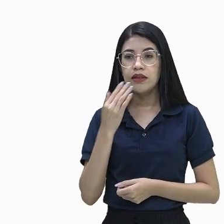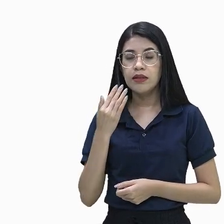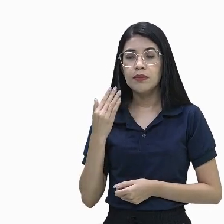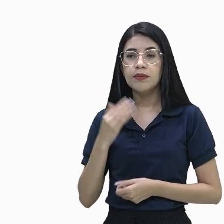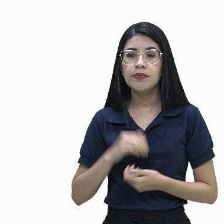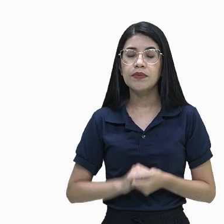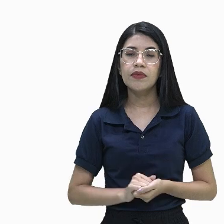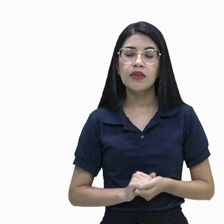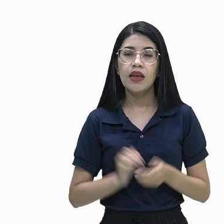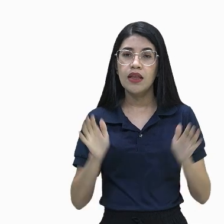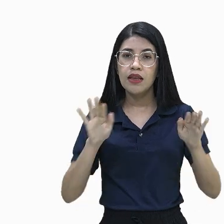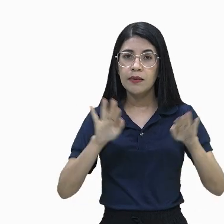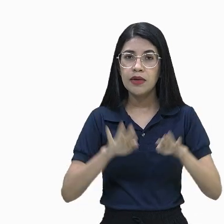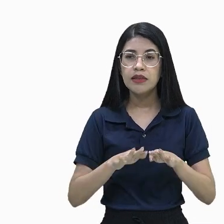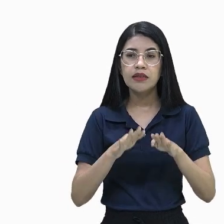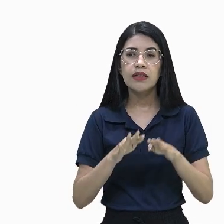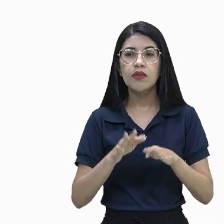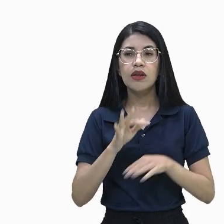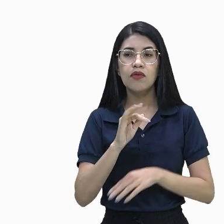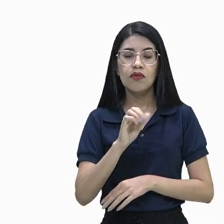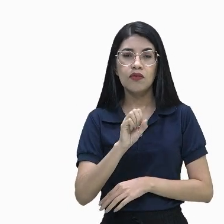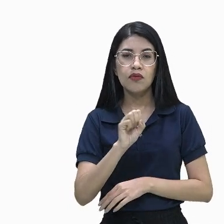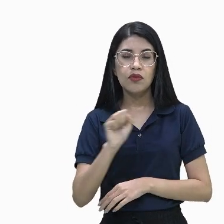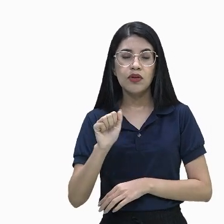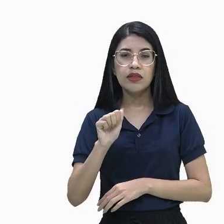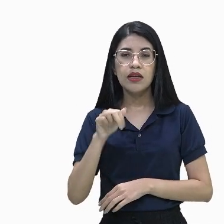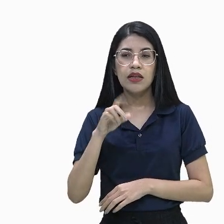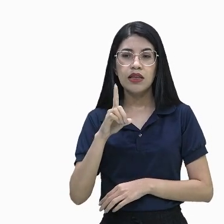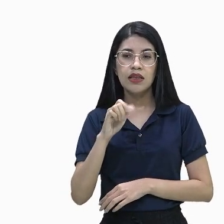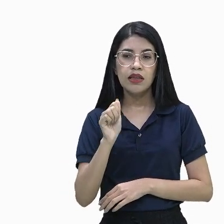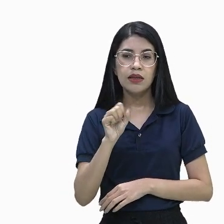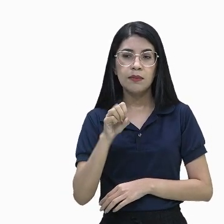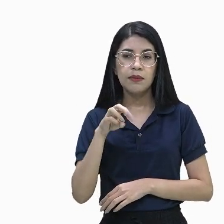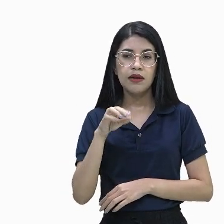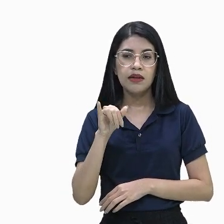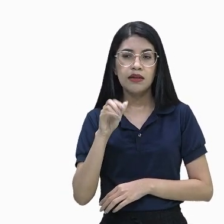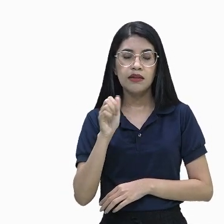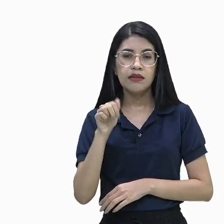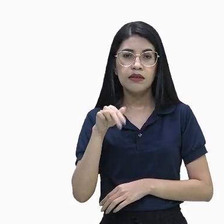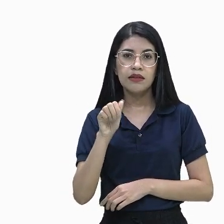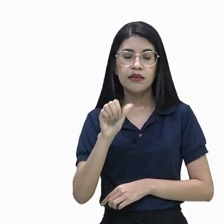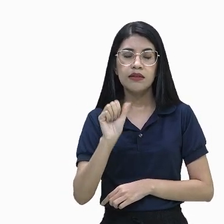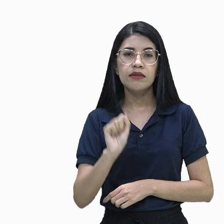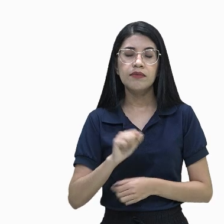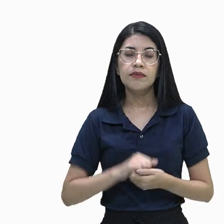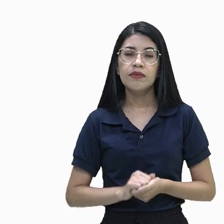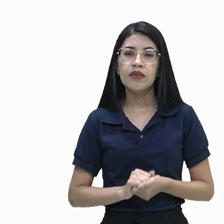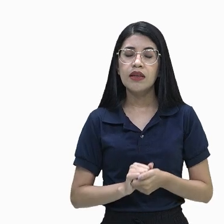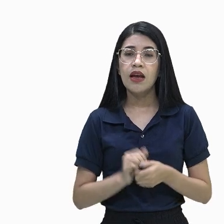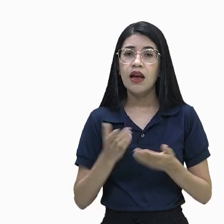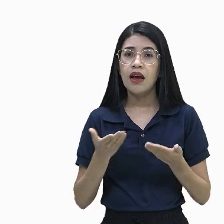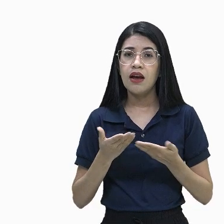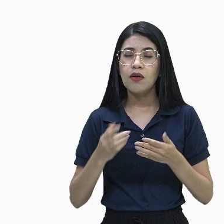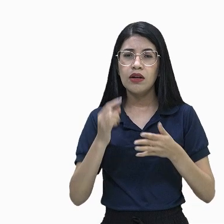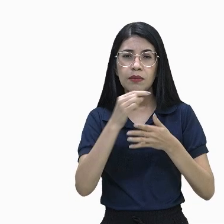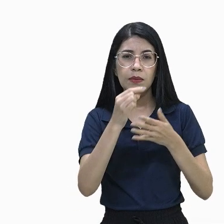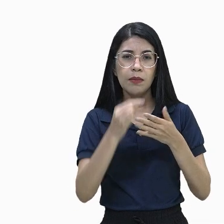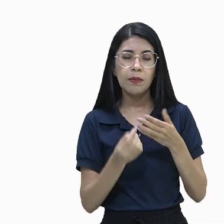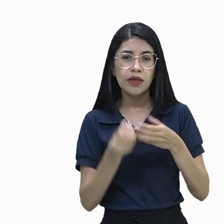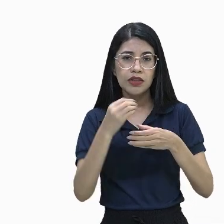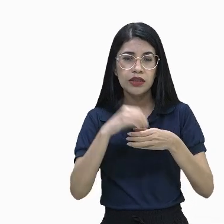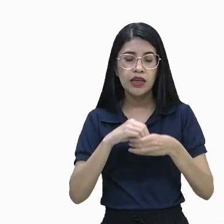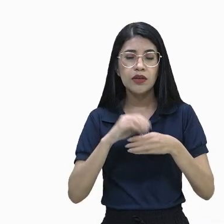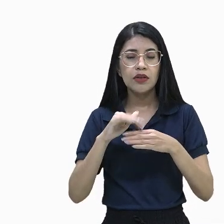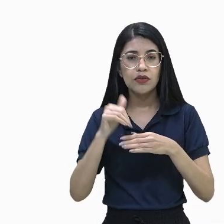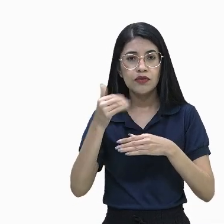aí aproximadamente 11.033 metros, certo? Vamos falar agora dos agentes internos ou endógenos, tá